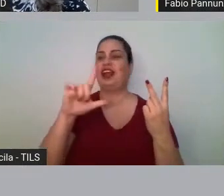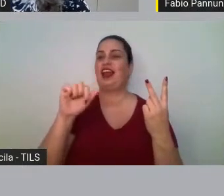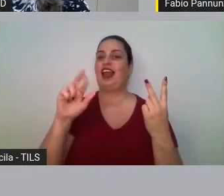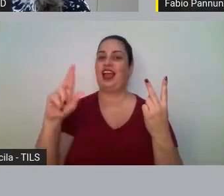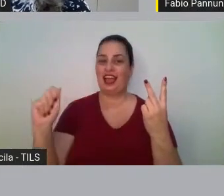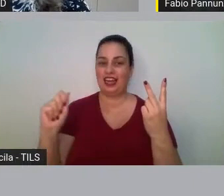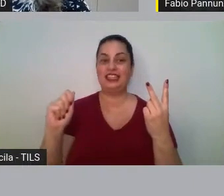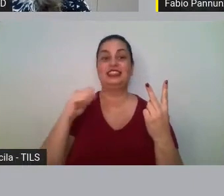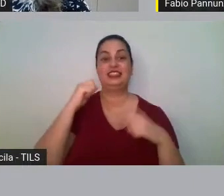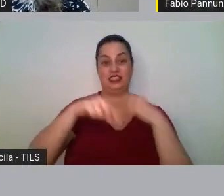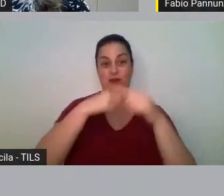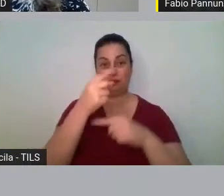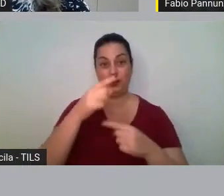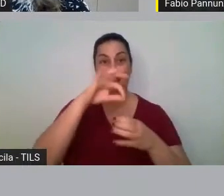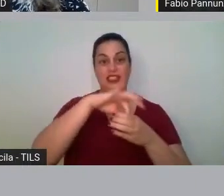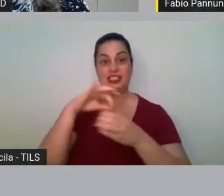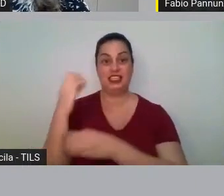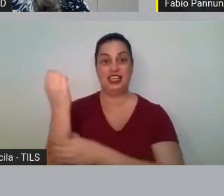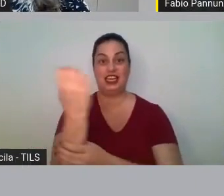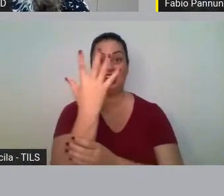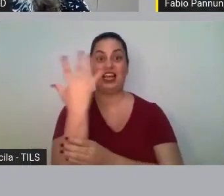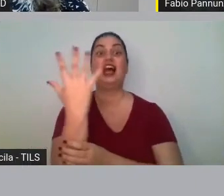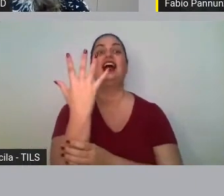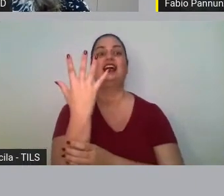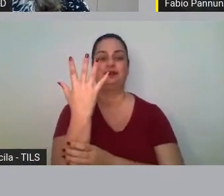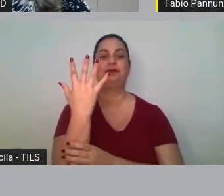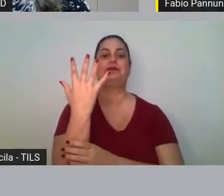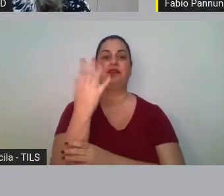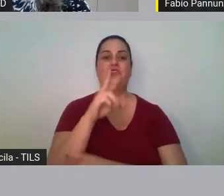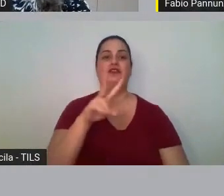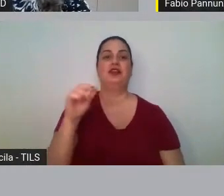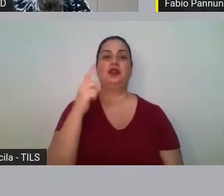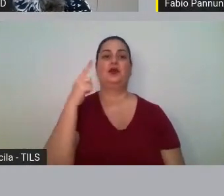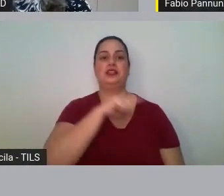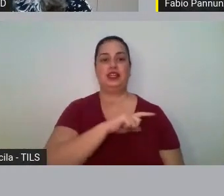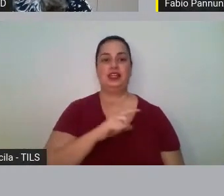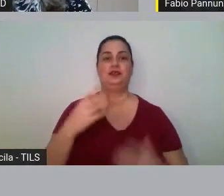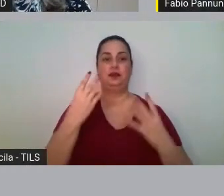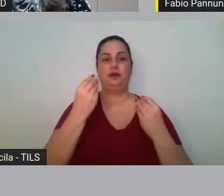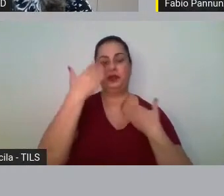conquistando o que ambos pregamos e lutamos. Gratidão, é isso, gente.